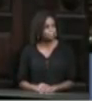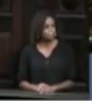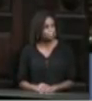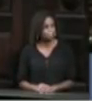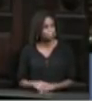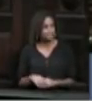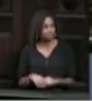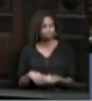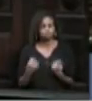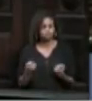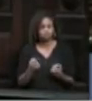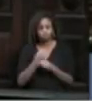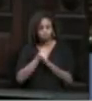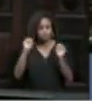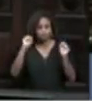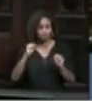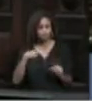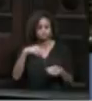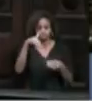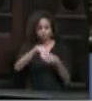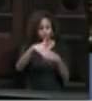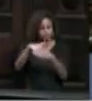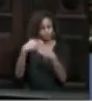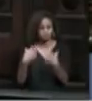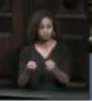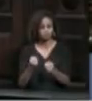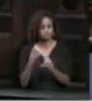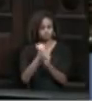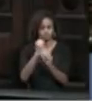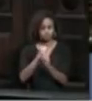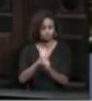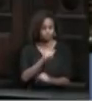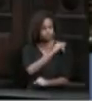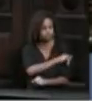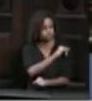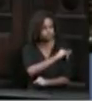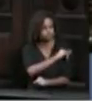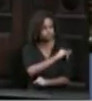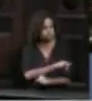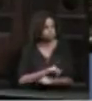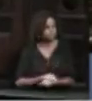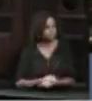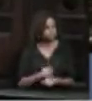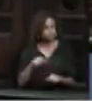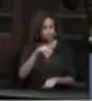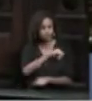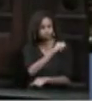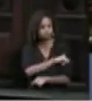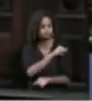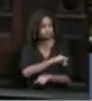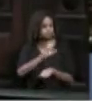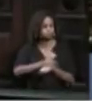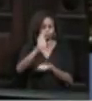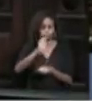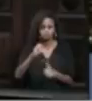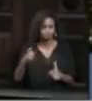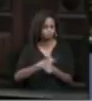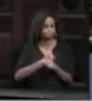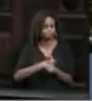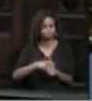menor condição técnica nem política de votar favorável a esse governo. Endividaram o Estado, fizeram o servidor passar